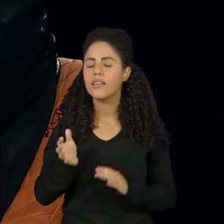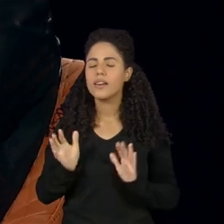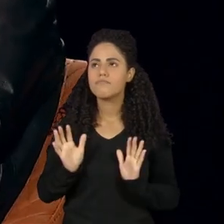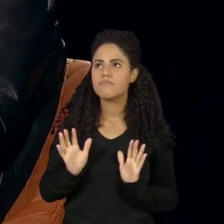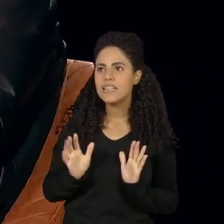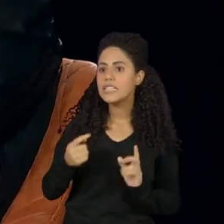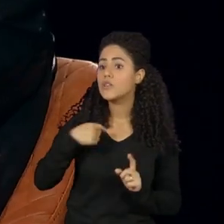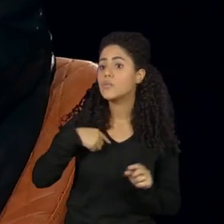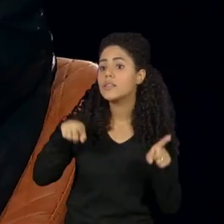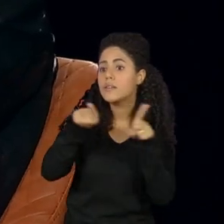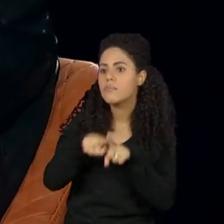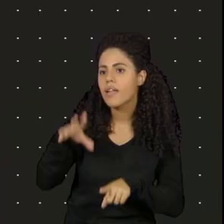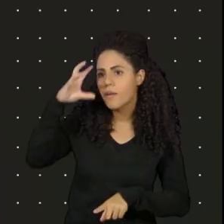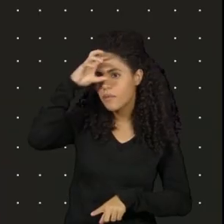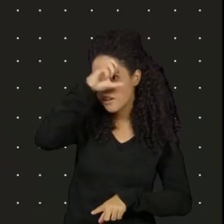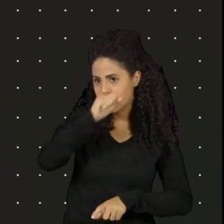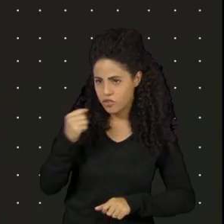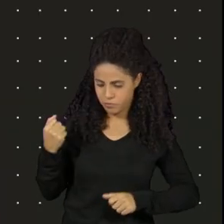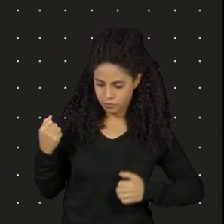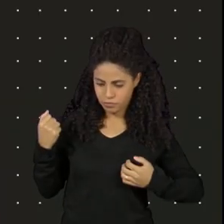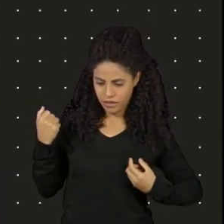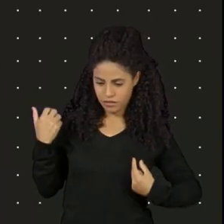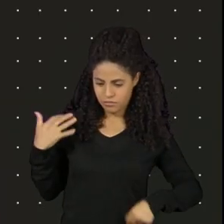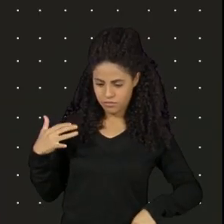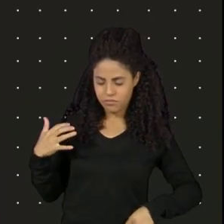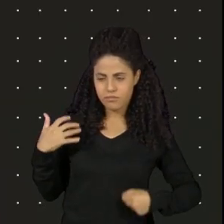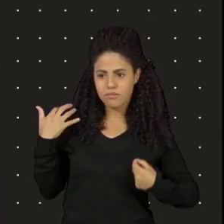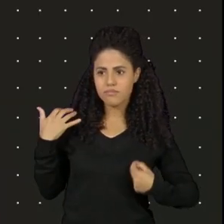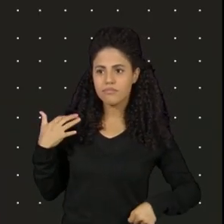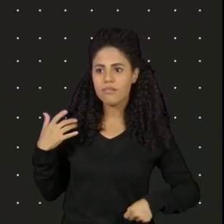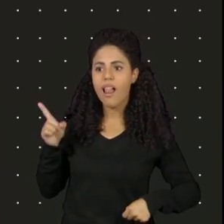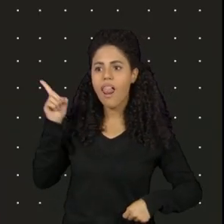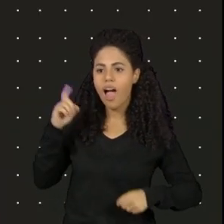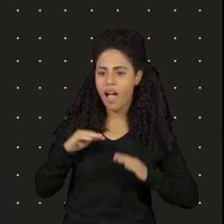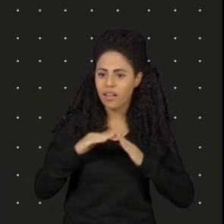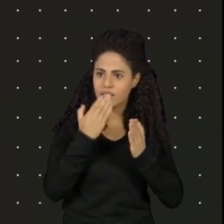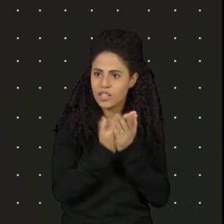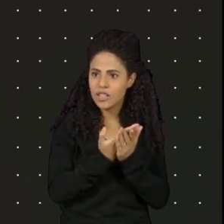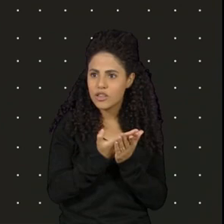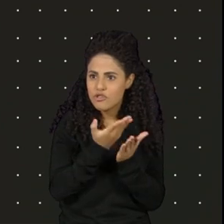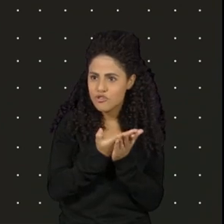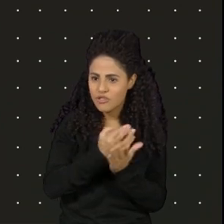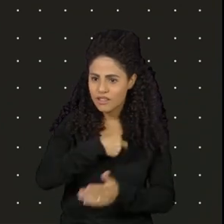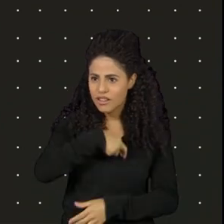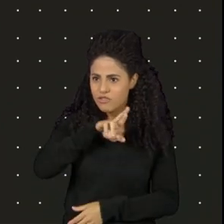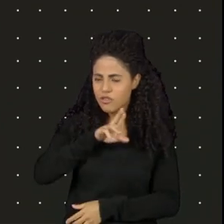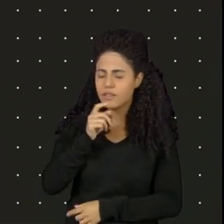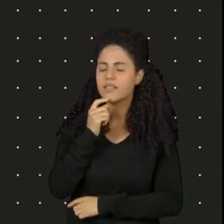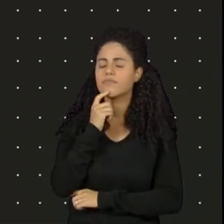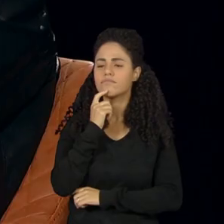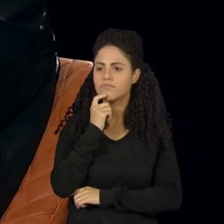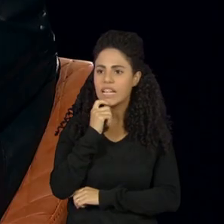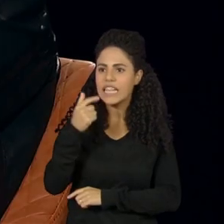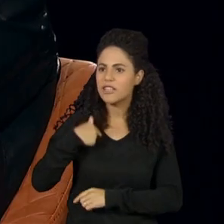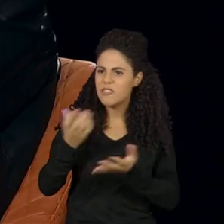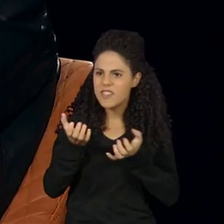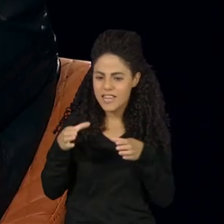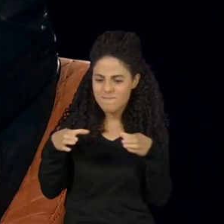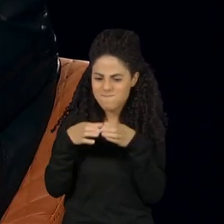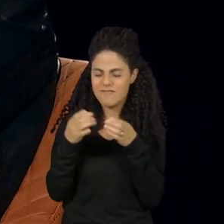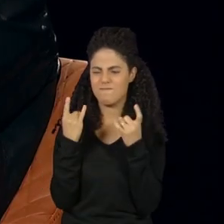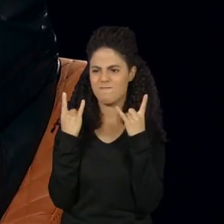eu também aprendi a tocar violão no seminário. E aí já comecei a compor músicas lá já. Então, quando eu sempre quis ter uma banda de